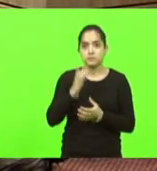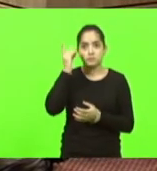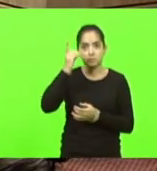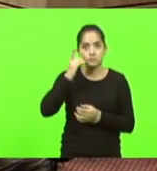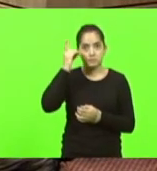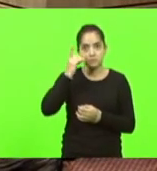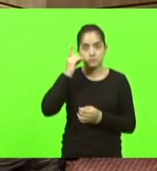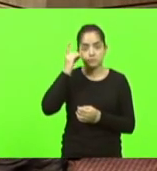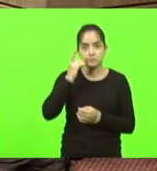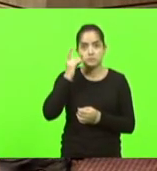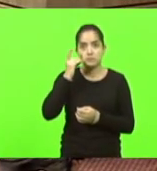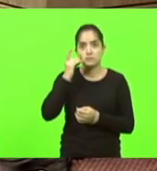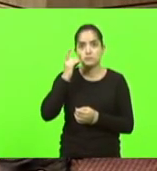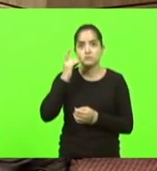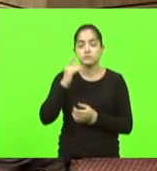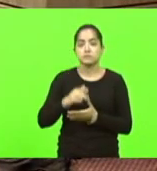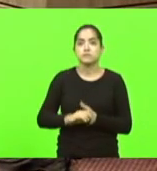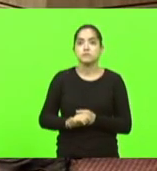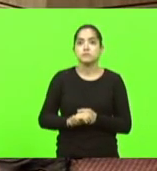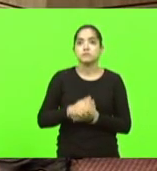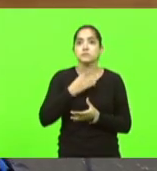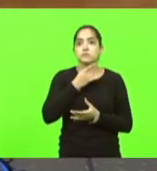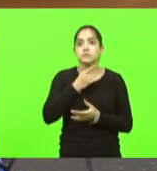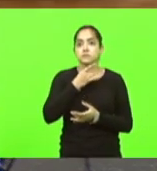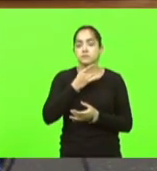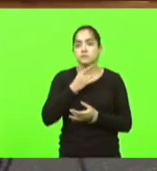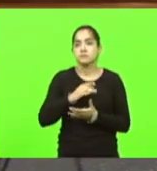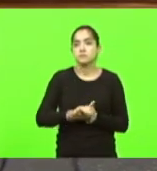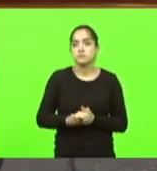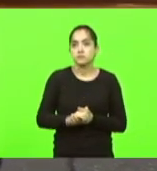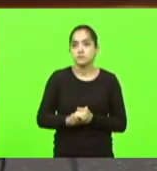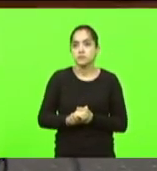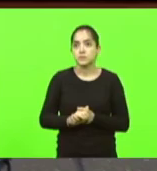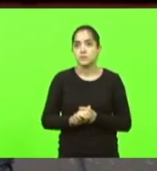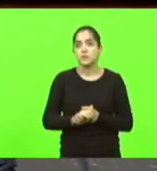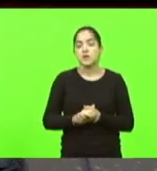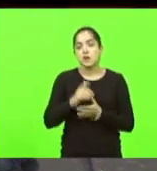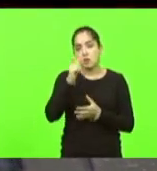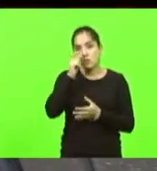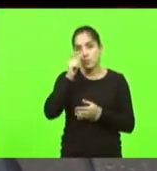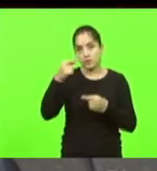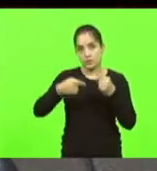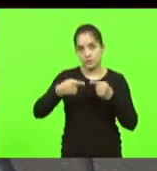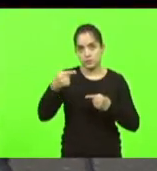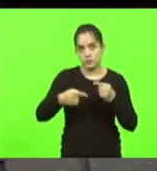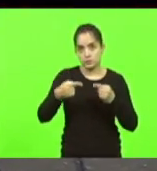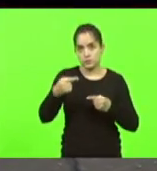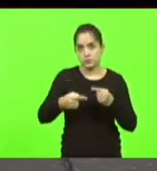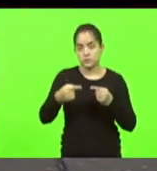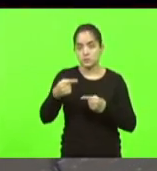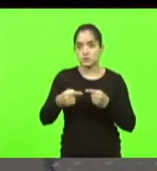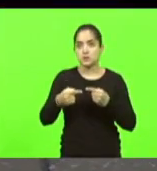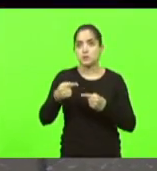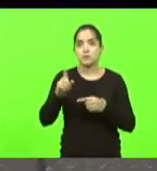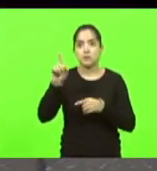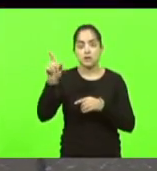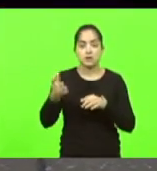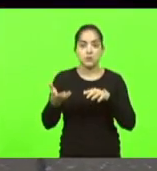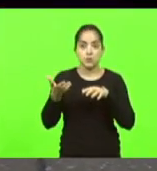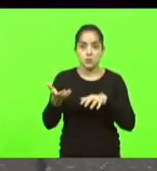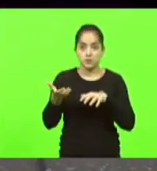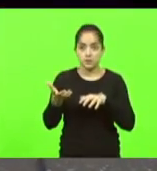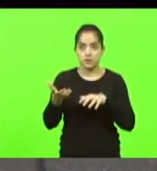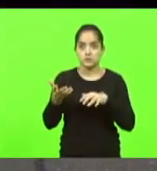O que é nós acompanhamos a a discussão e é no Congresso Nacional